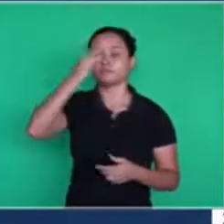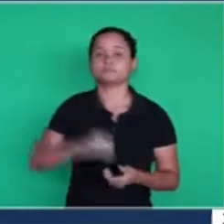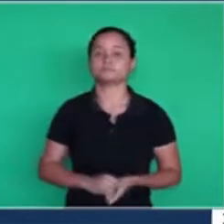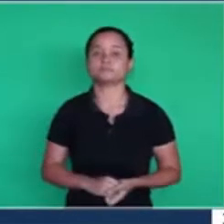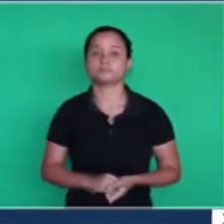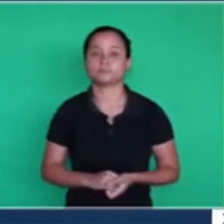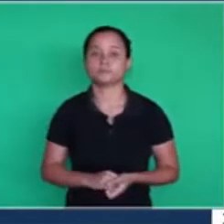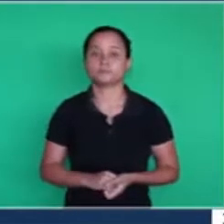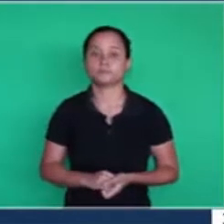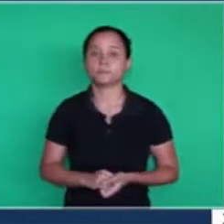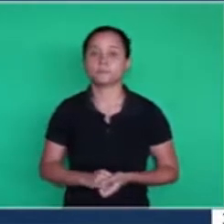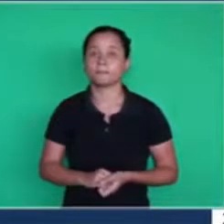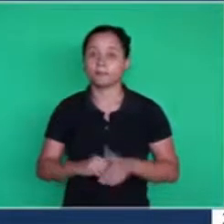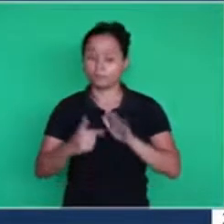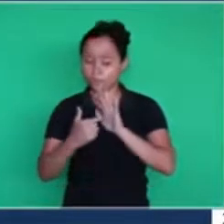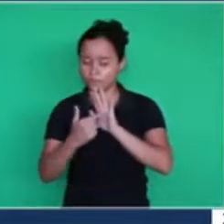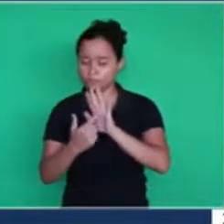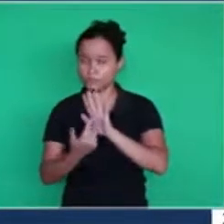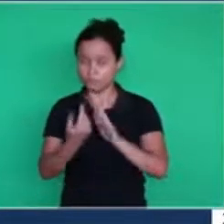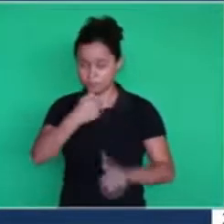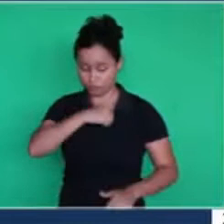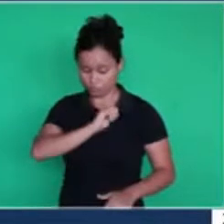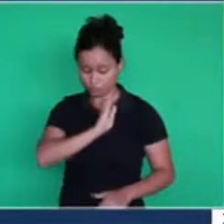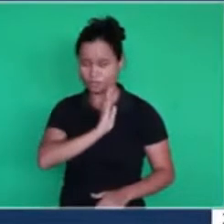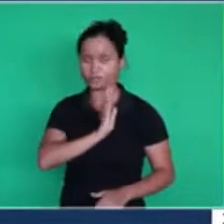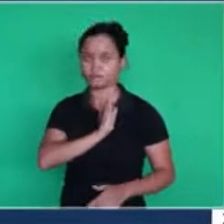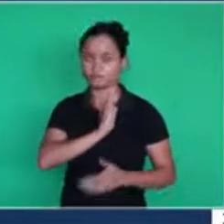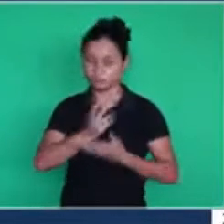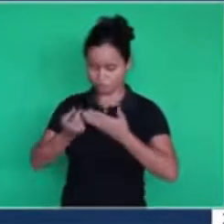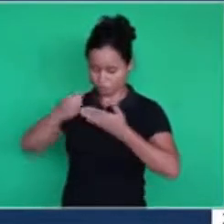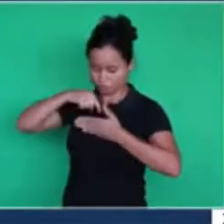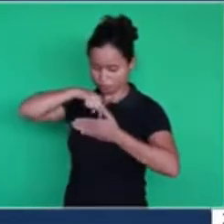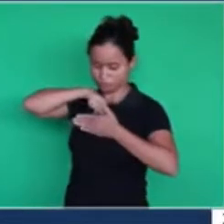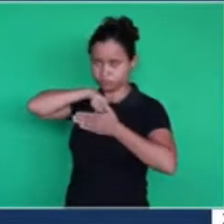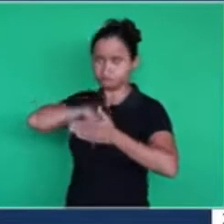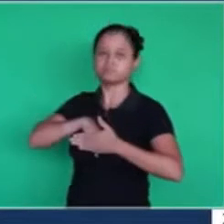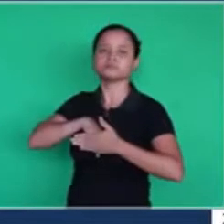homem. Isso que é importante. Se o Espírito Santo não abre